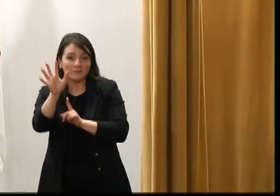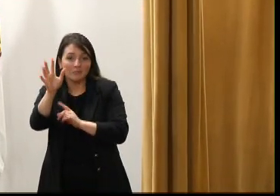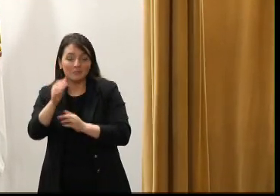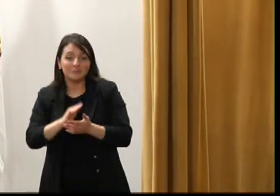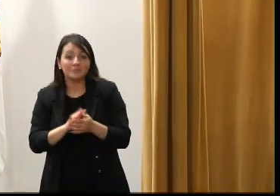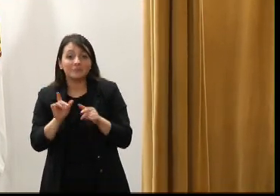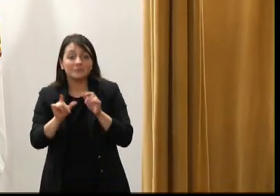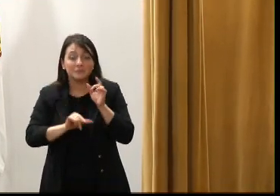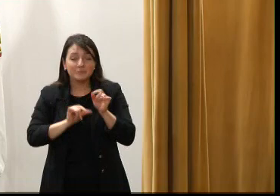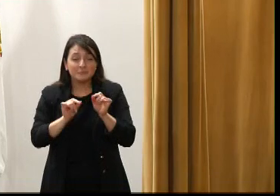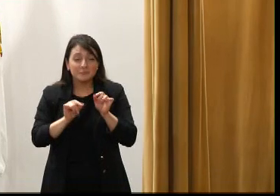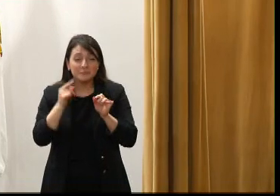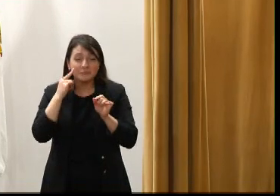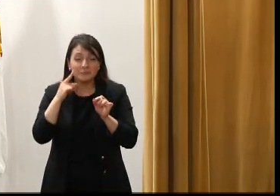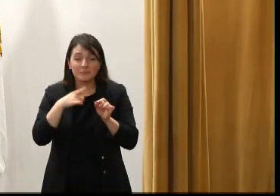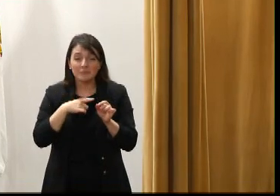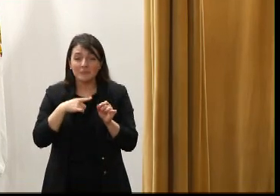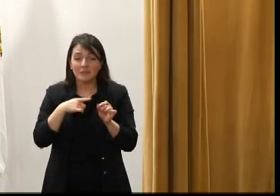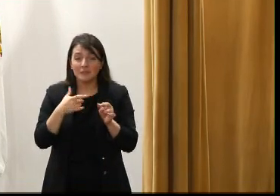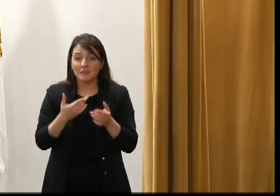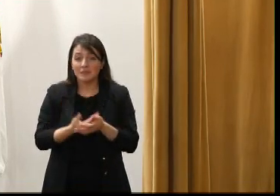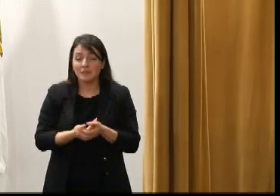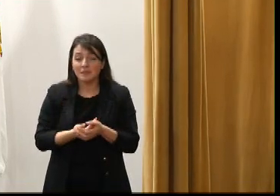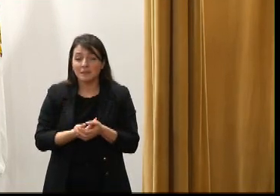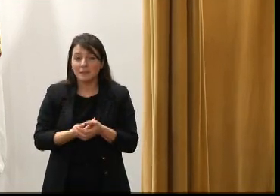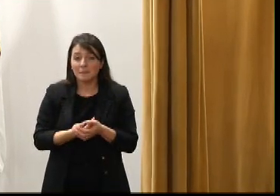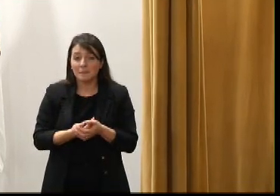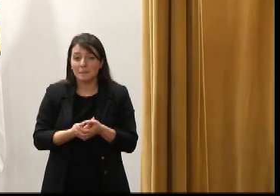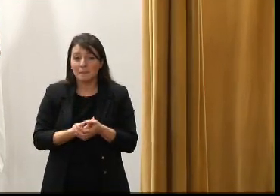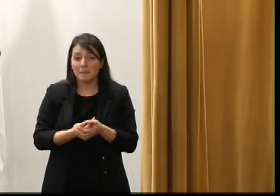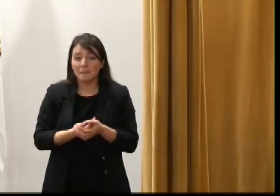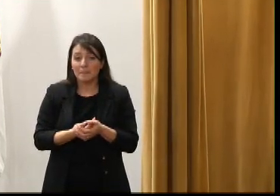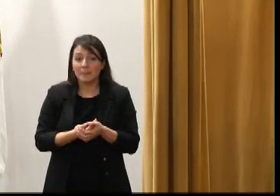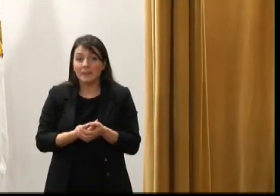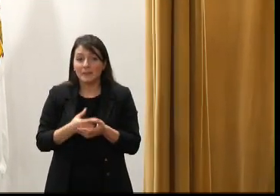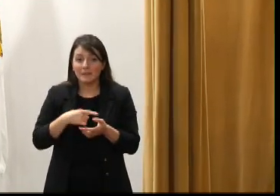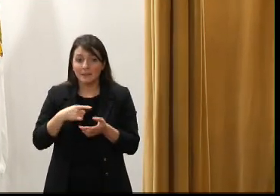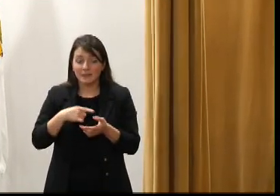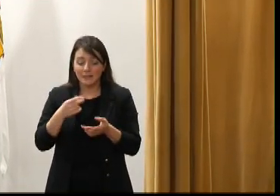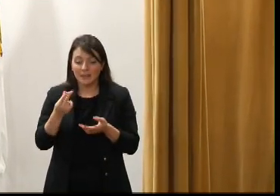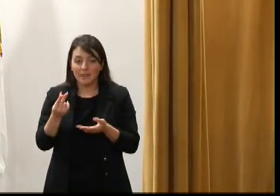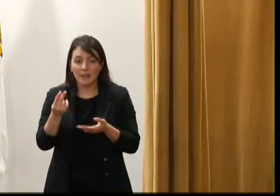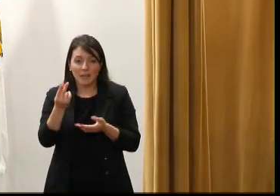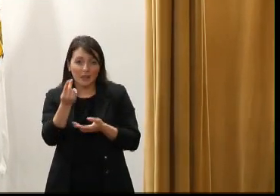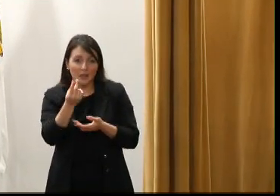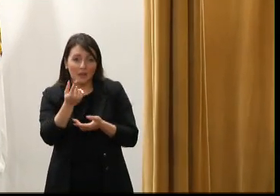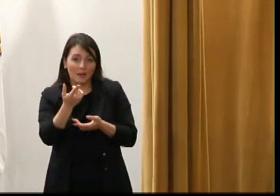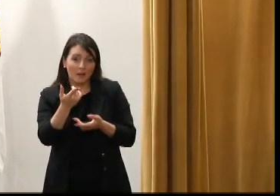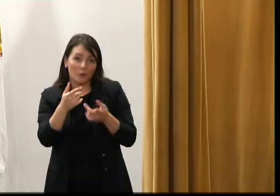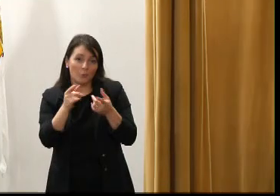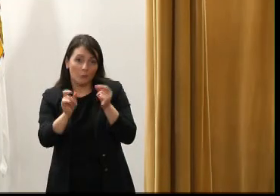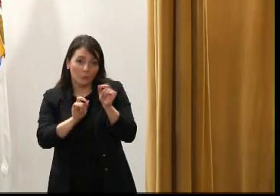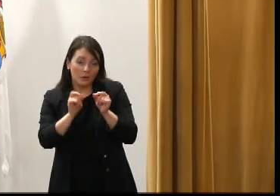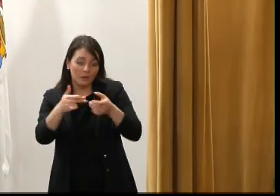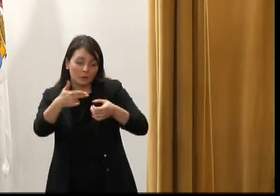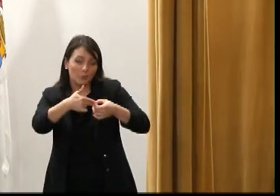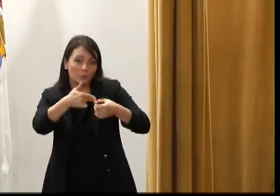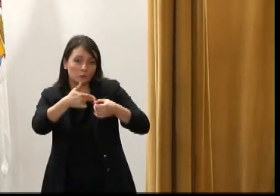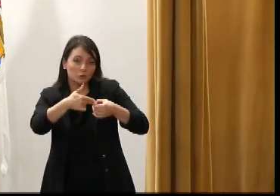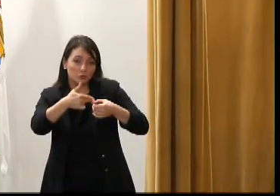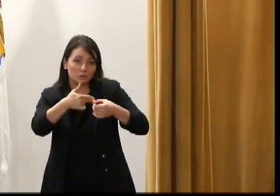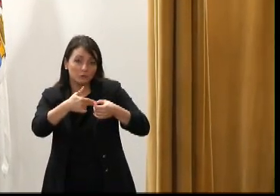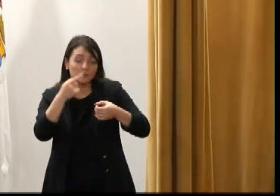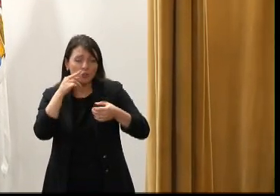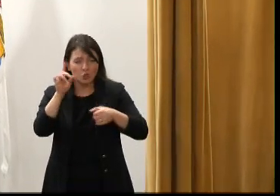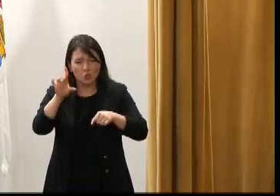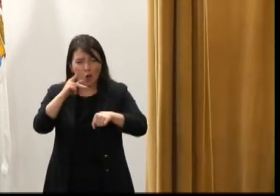65% das emissões humanas são derivadas de combustíveis fósseis. As pessoas pensam em combustíveis fósseis sempre petróleo,